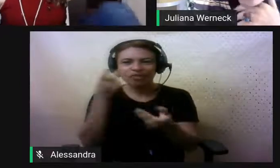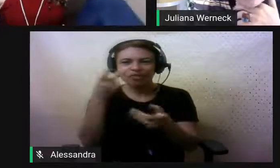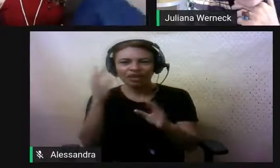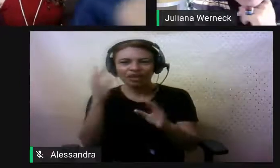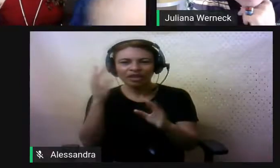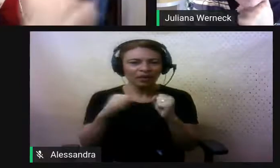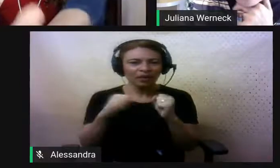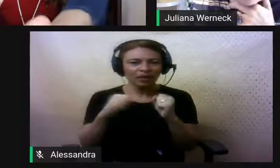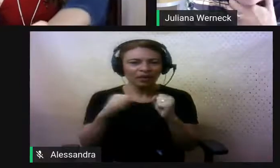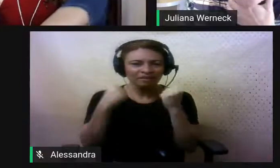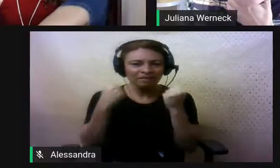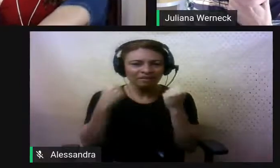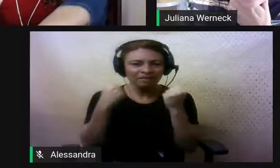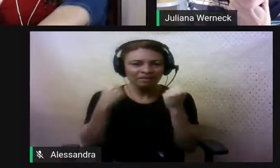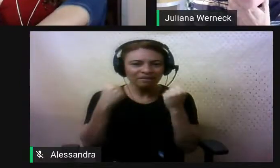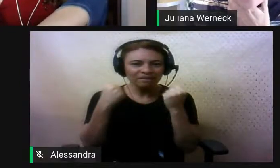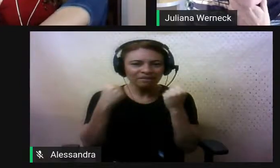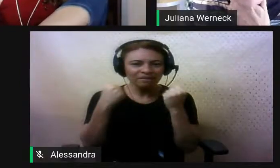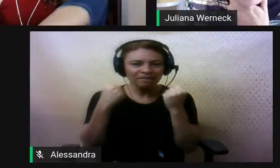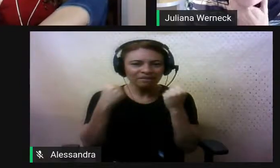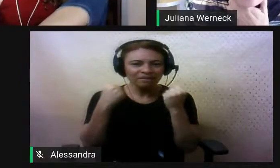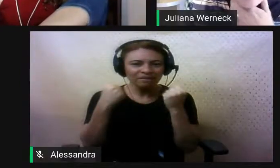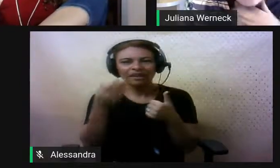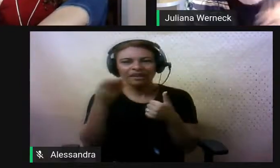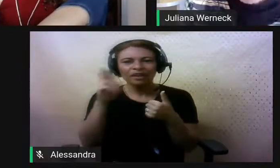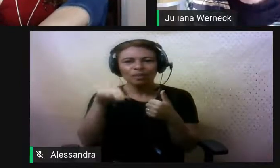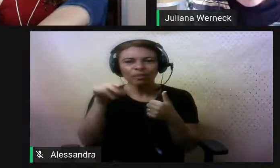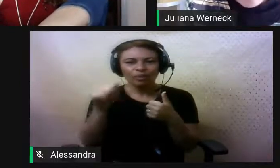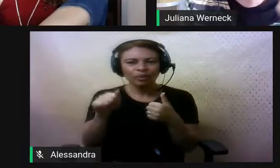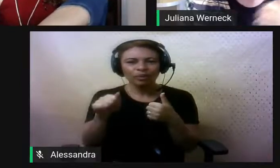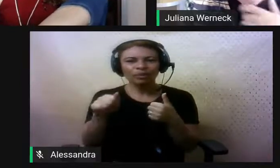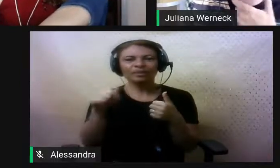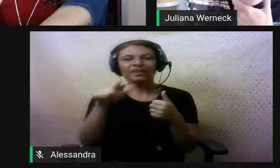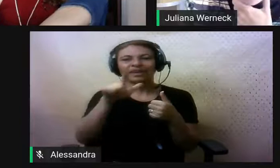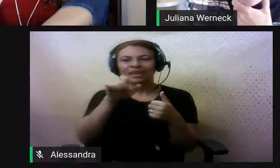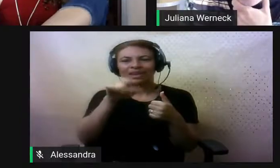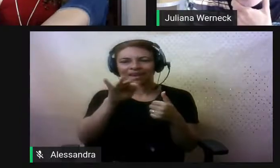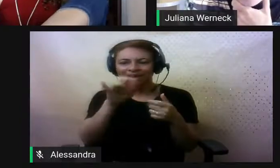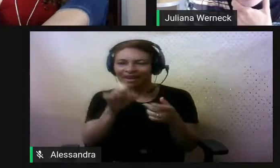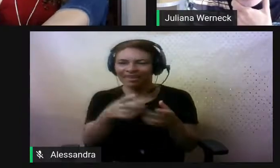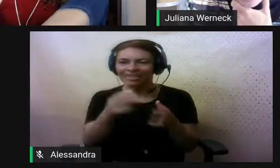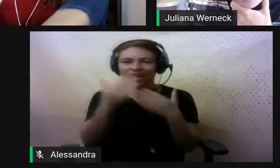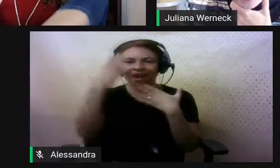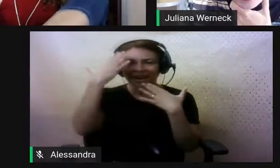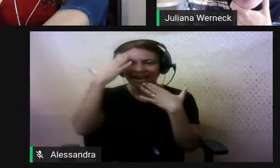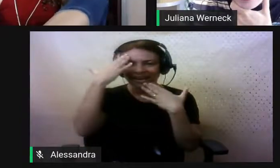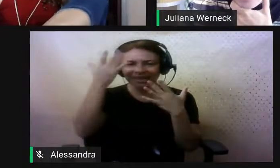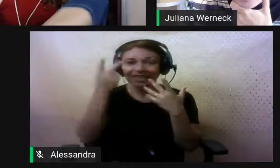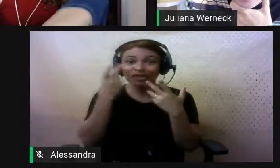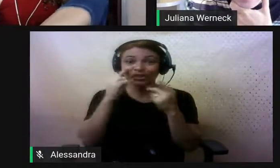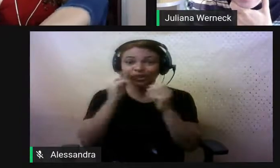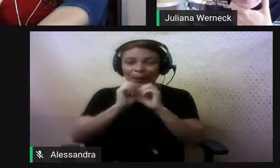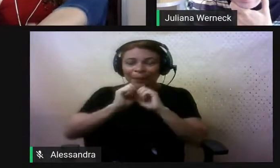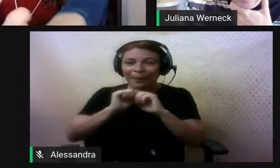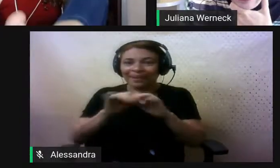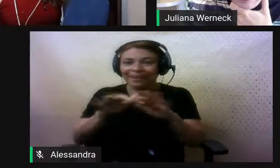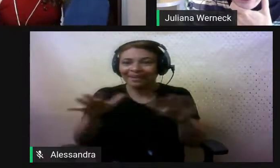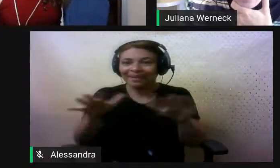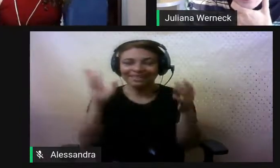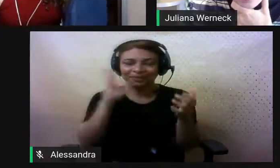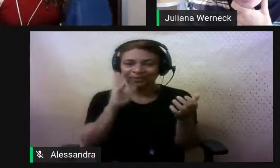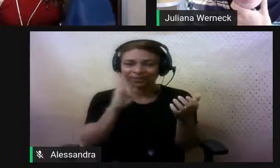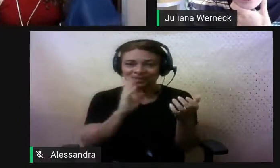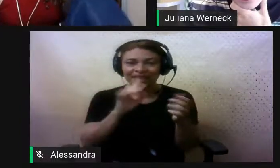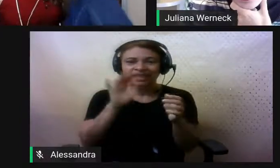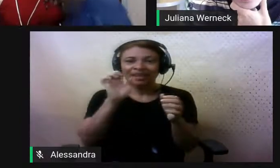força, da sua lucidez. A Bruna Leite, né, agradece, né, por você compartilhar a sua história. A